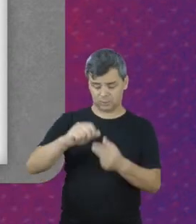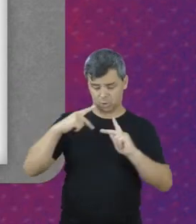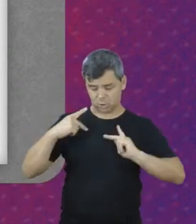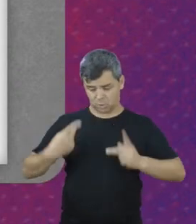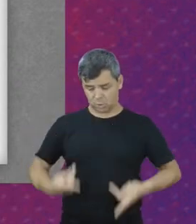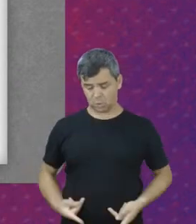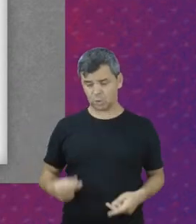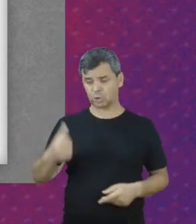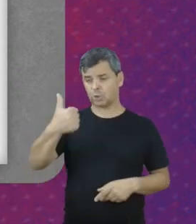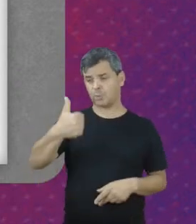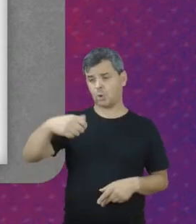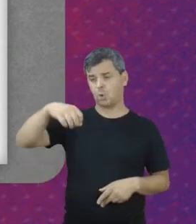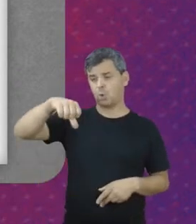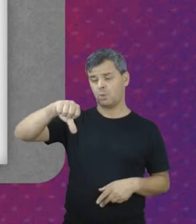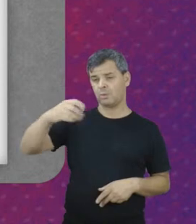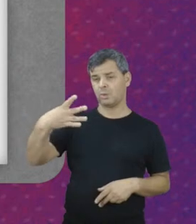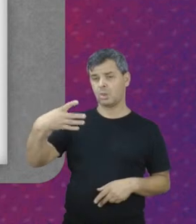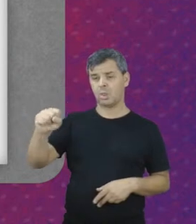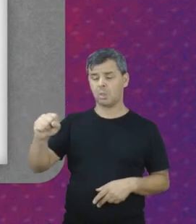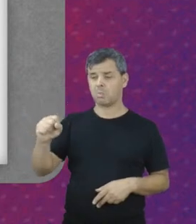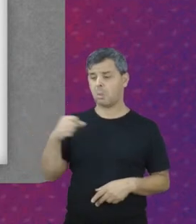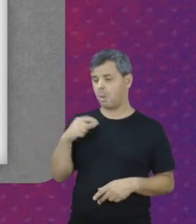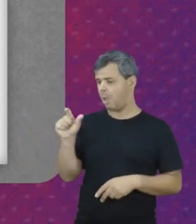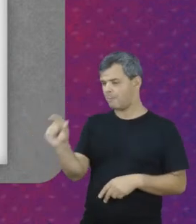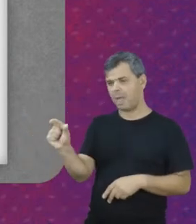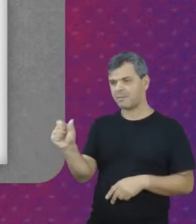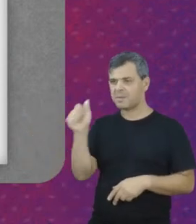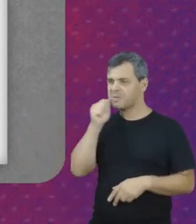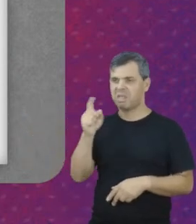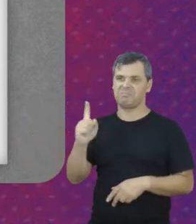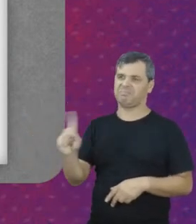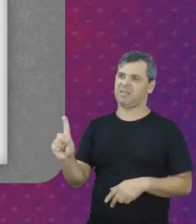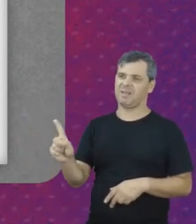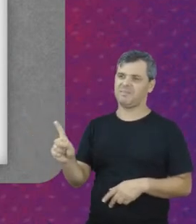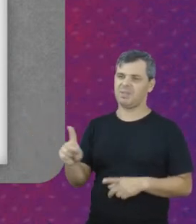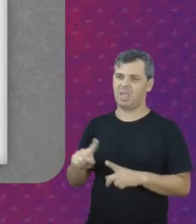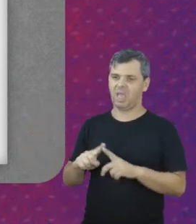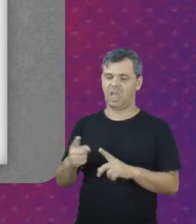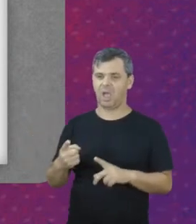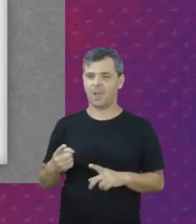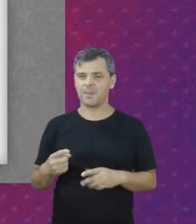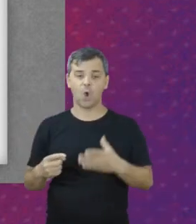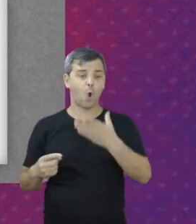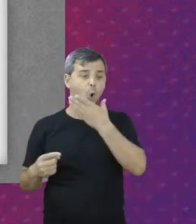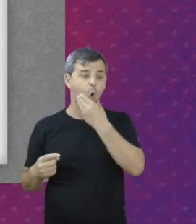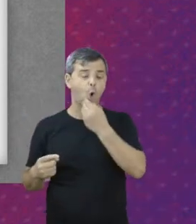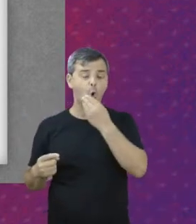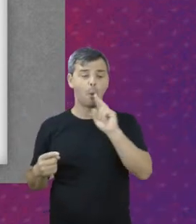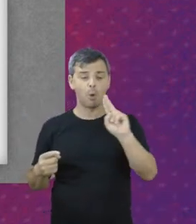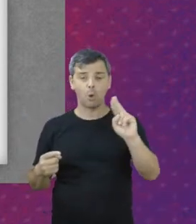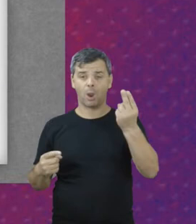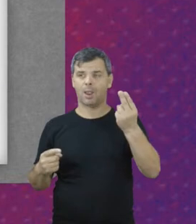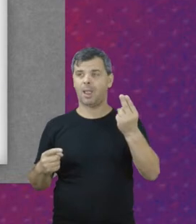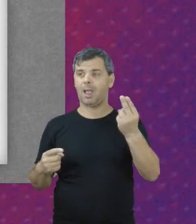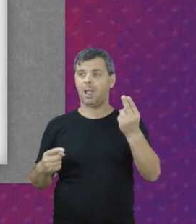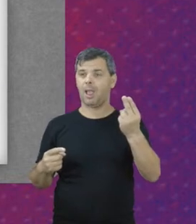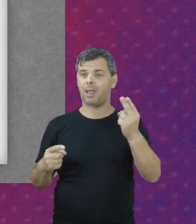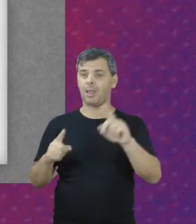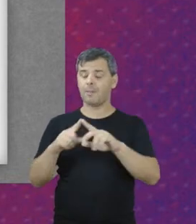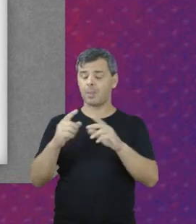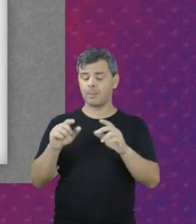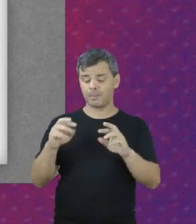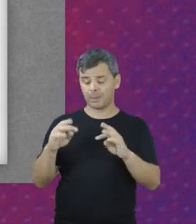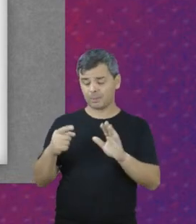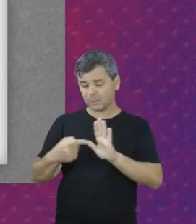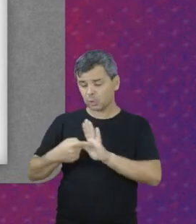de 48, nem falava a palavra mulher. Então, eles se remetiam ao homem com H maiúsculo para se referir a